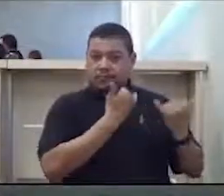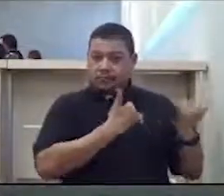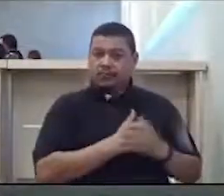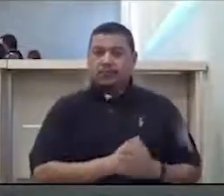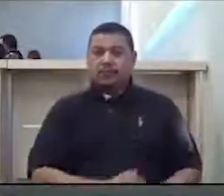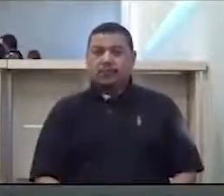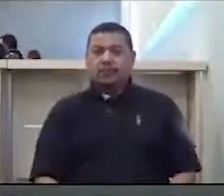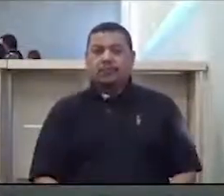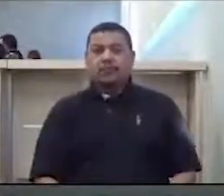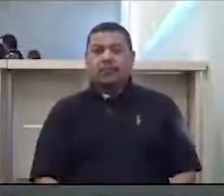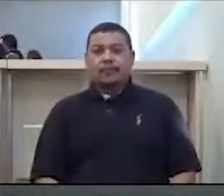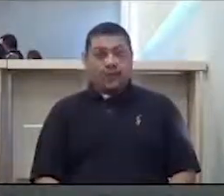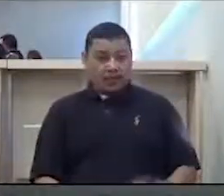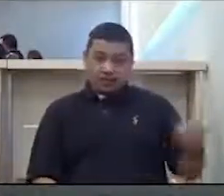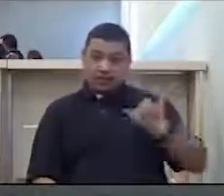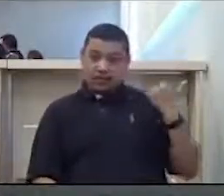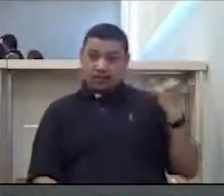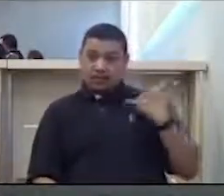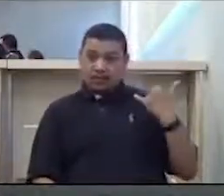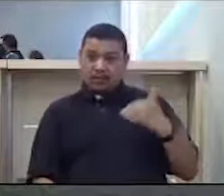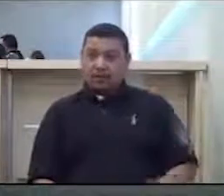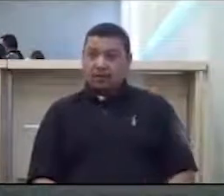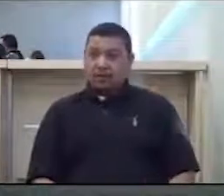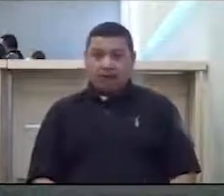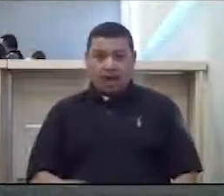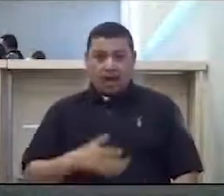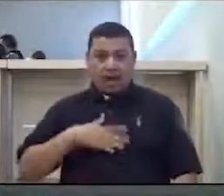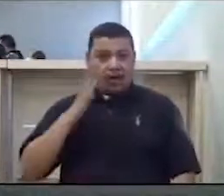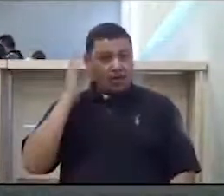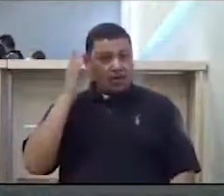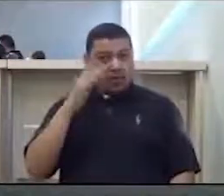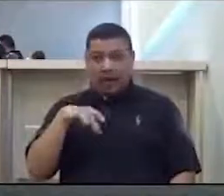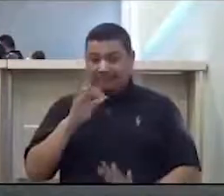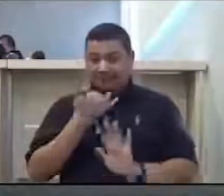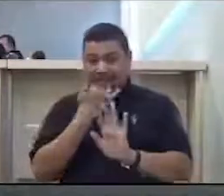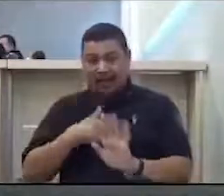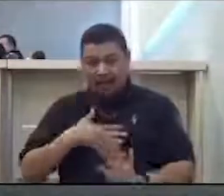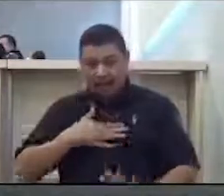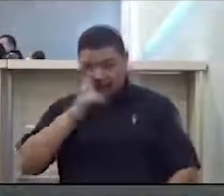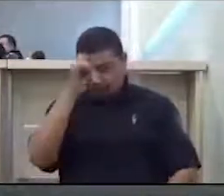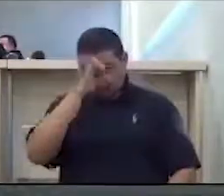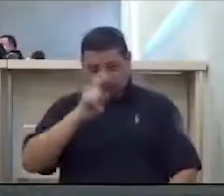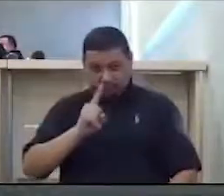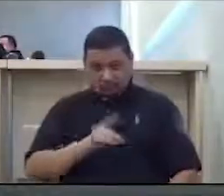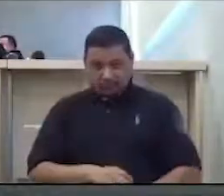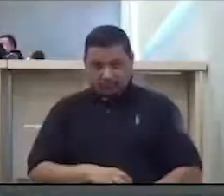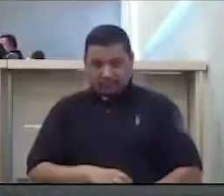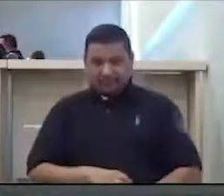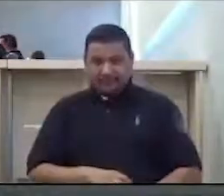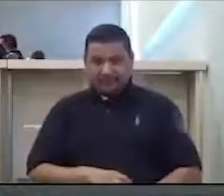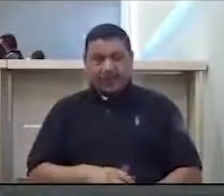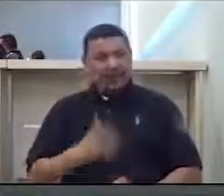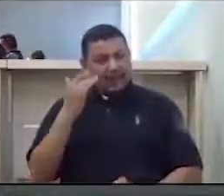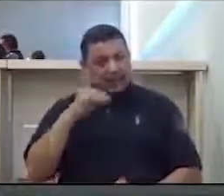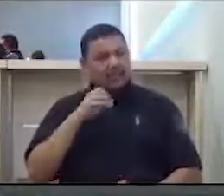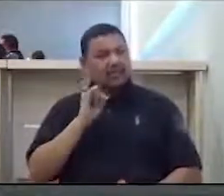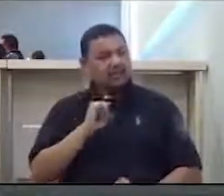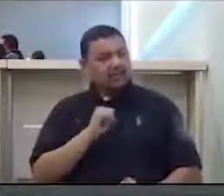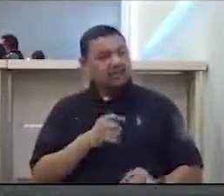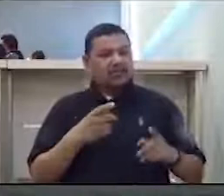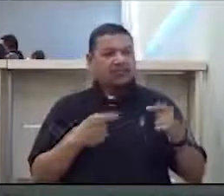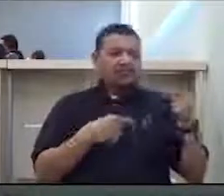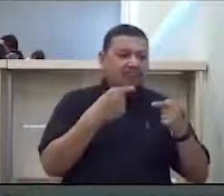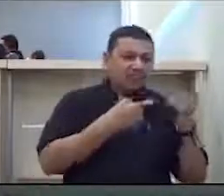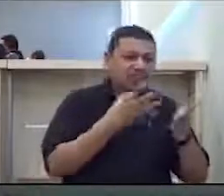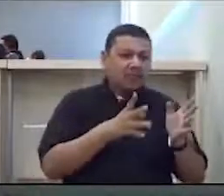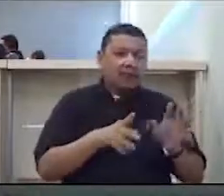os servidores lá dentro, me informaram, porque eu também não sou besta não, rapaz. Eu não vou saber se é picuinha política, se é isso, não. Primeiro eu